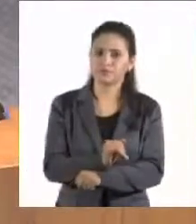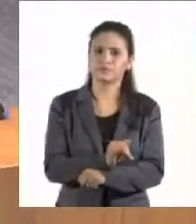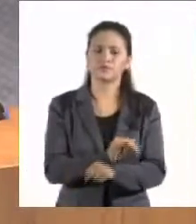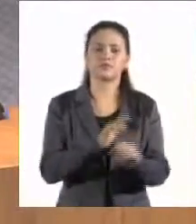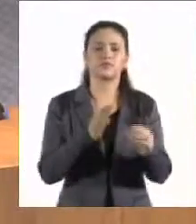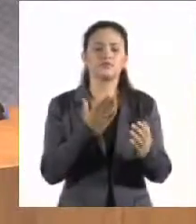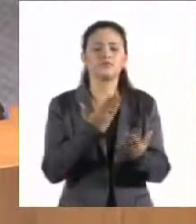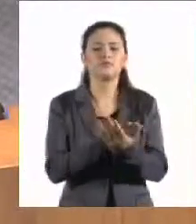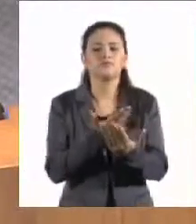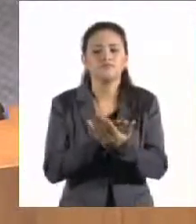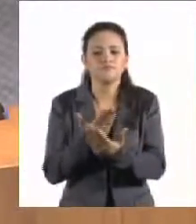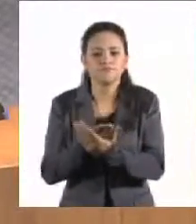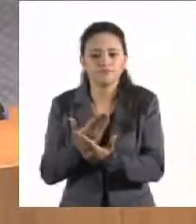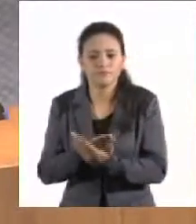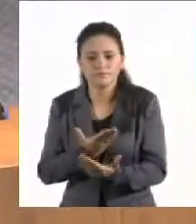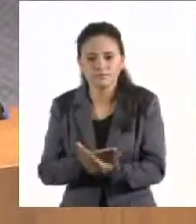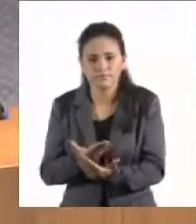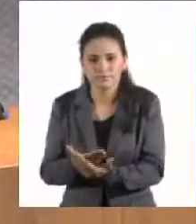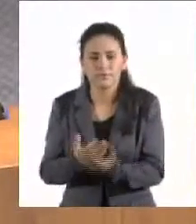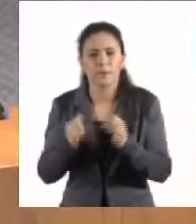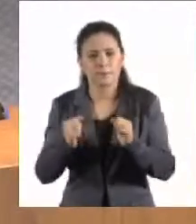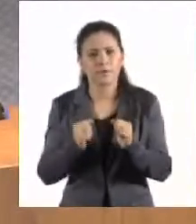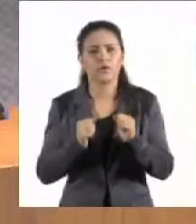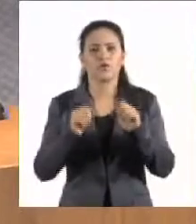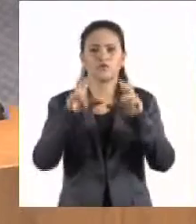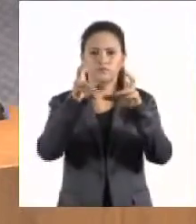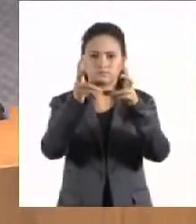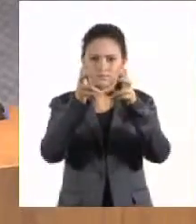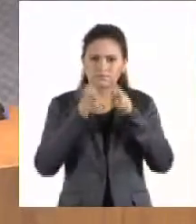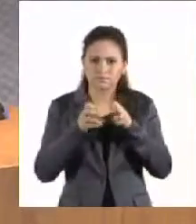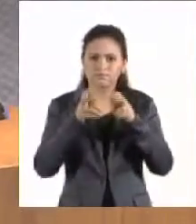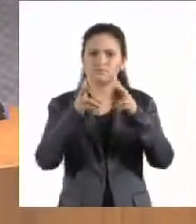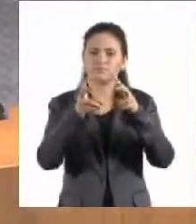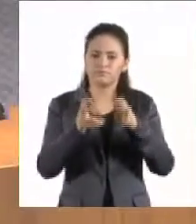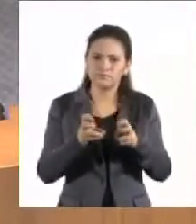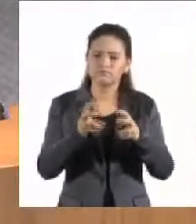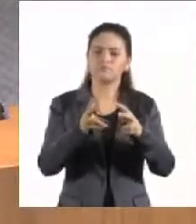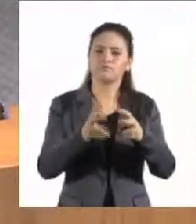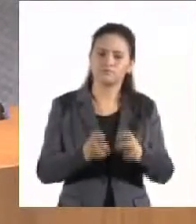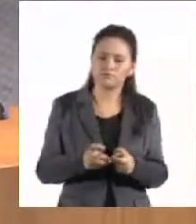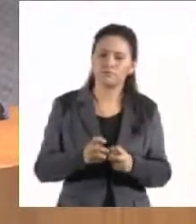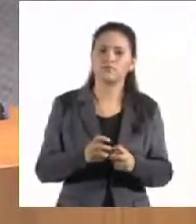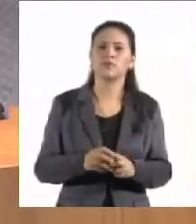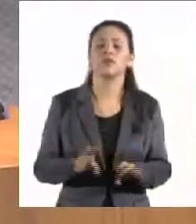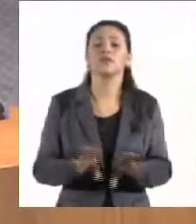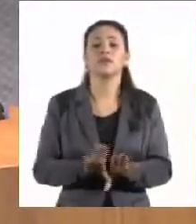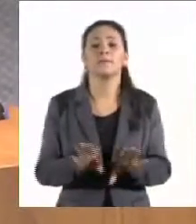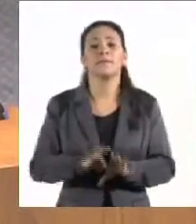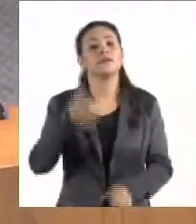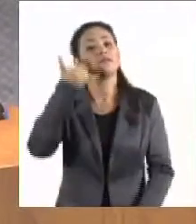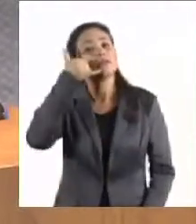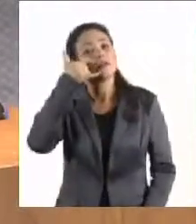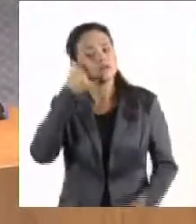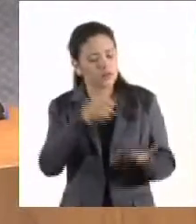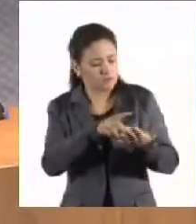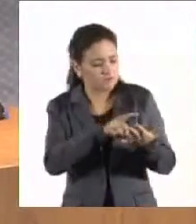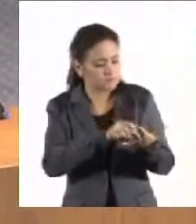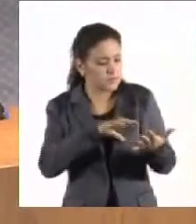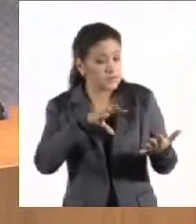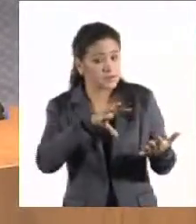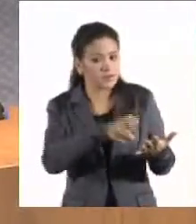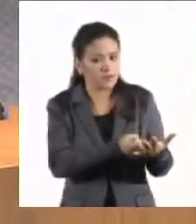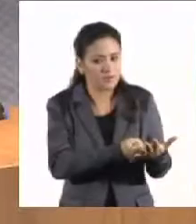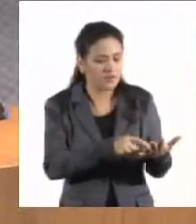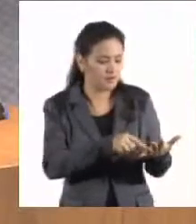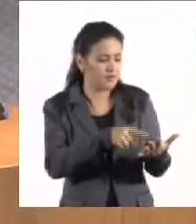pela web, a partir de downloads e através de aplicativos de smartphones, de celular, de tablet ou até mesmo de computador, para